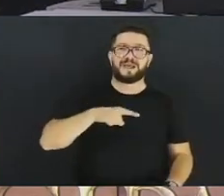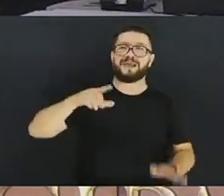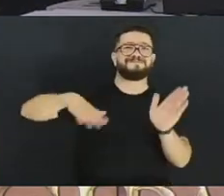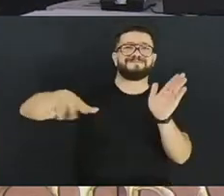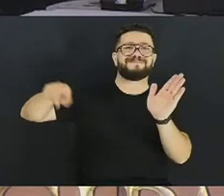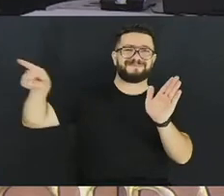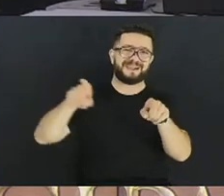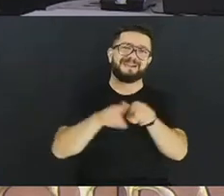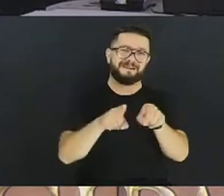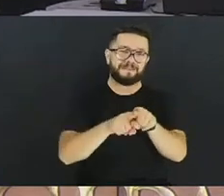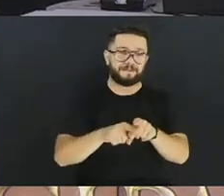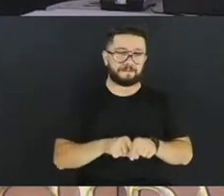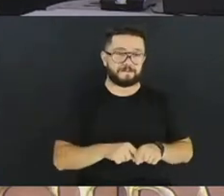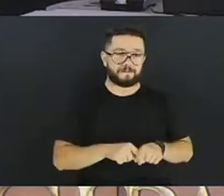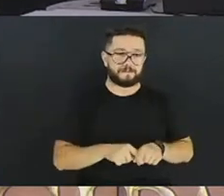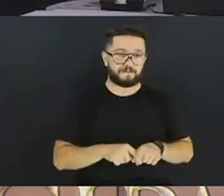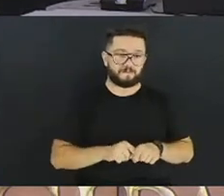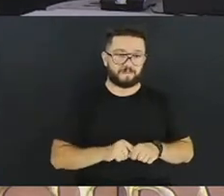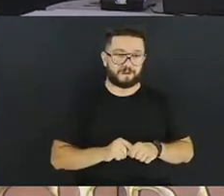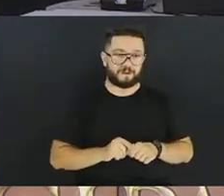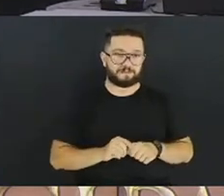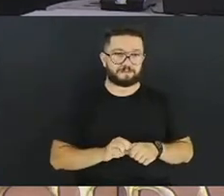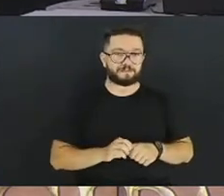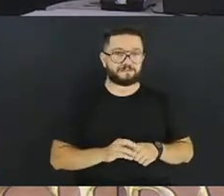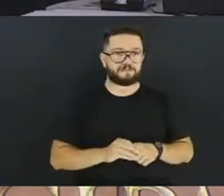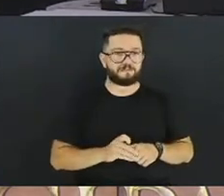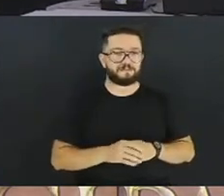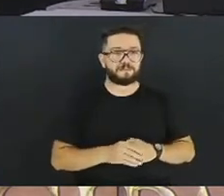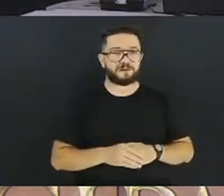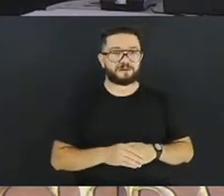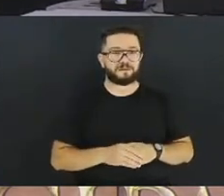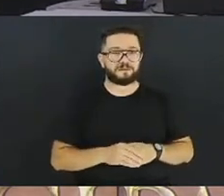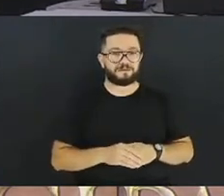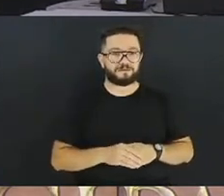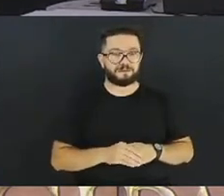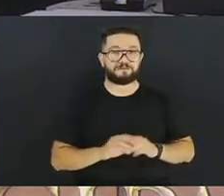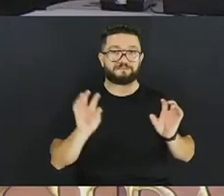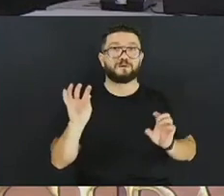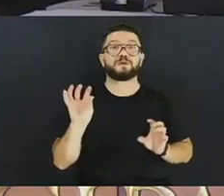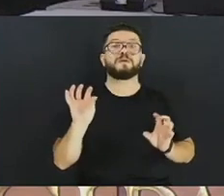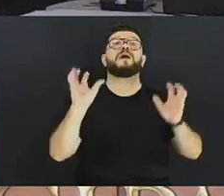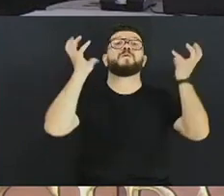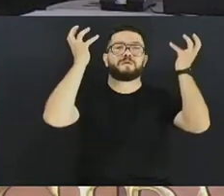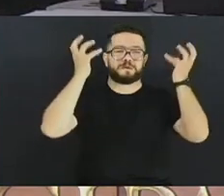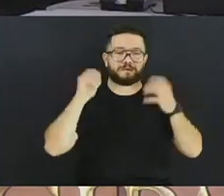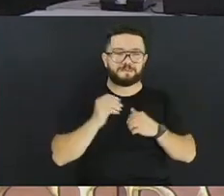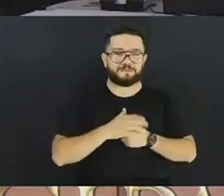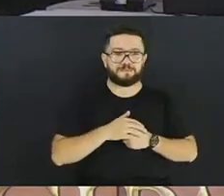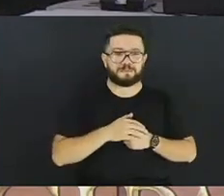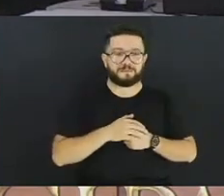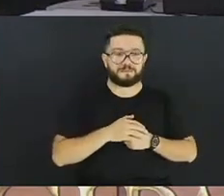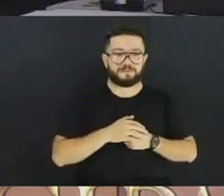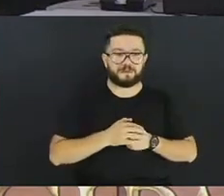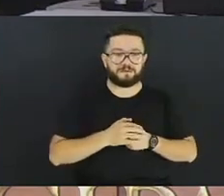específica da floresta ombrófila mista, onde está a araucária. Então, o que acontece? Ela fazia tudo isso que é